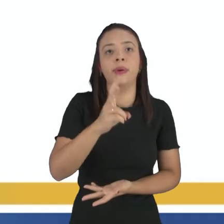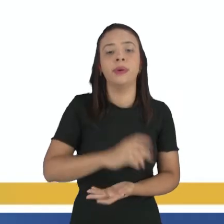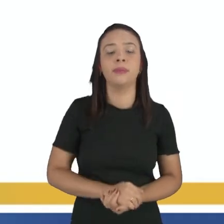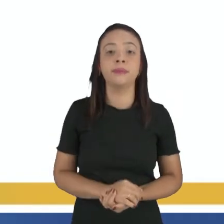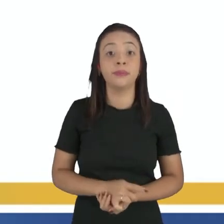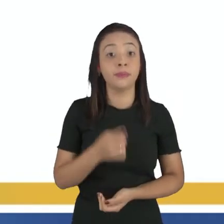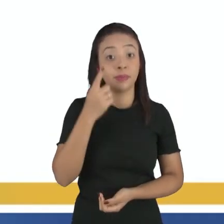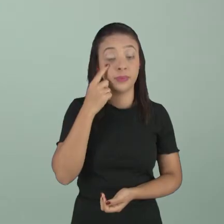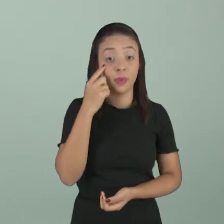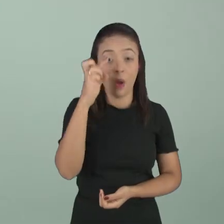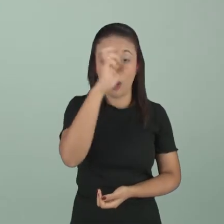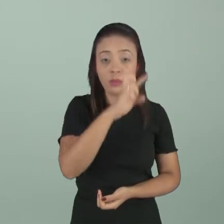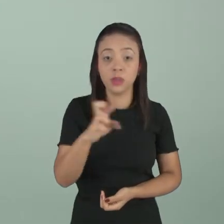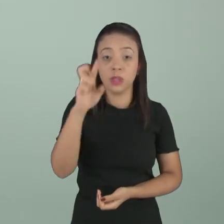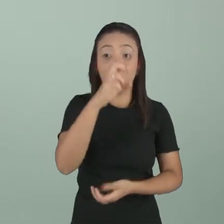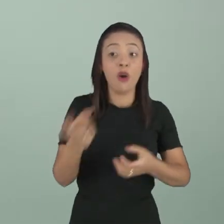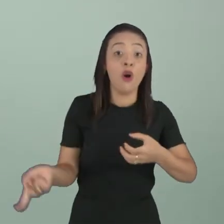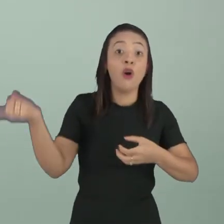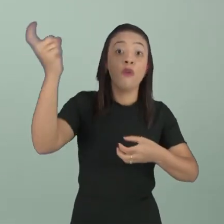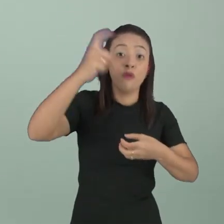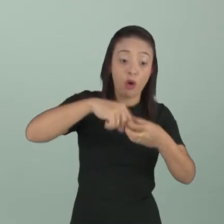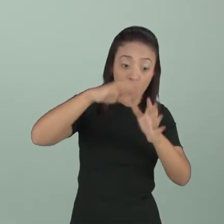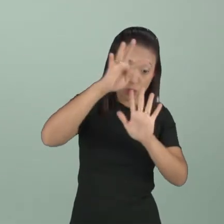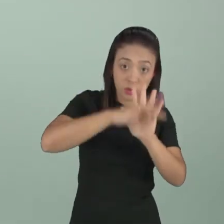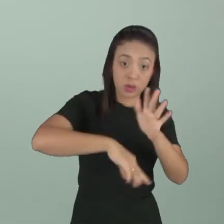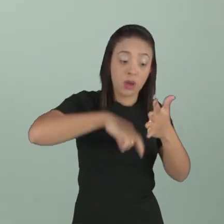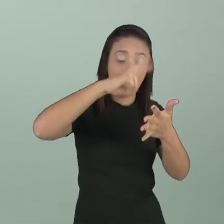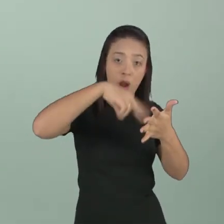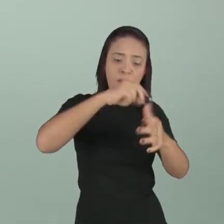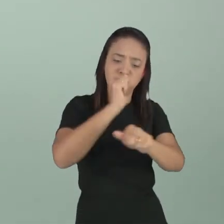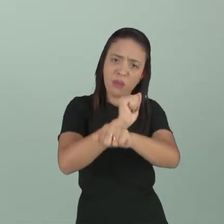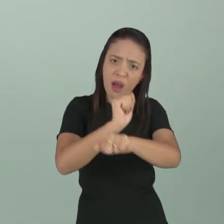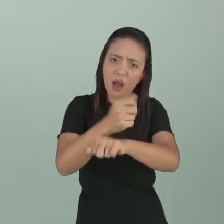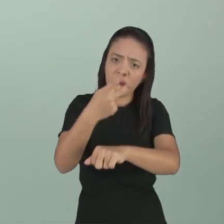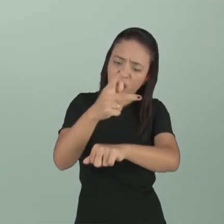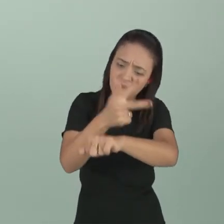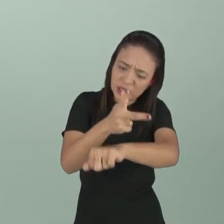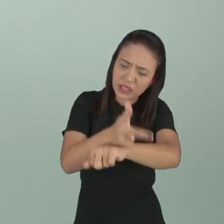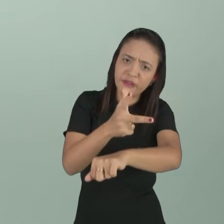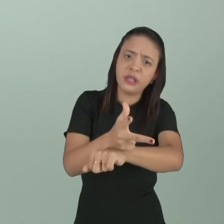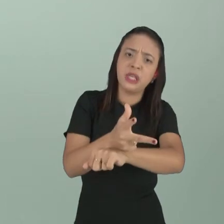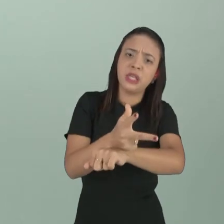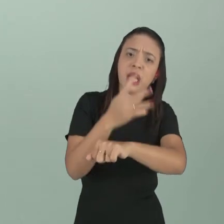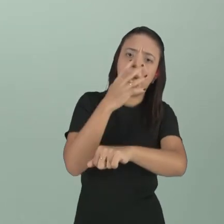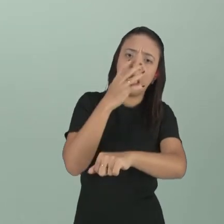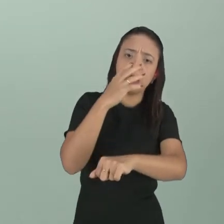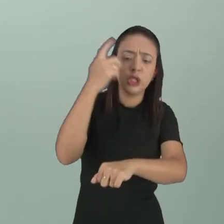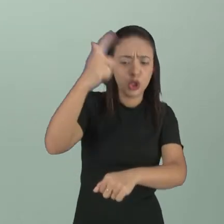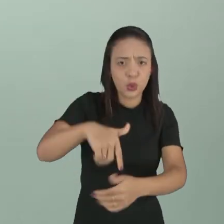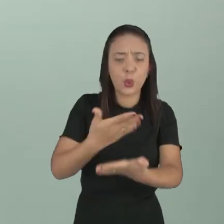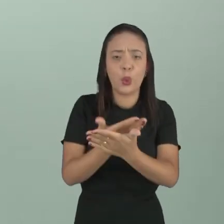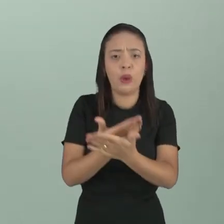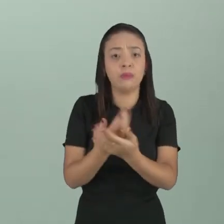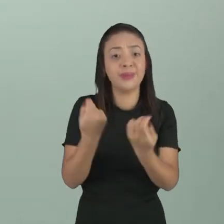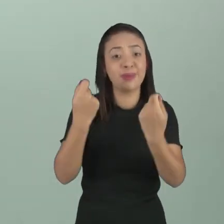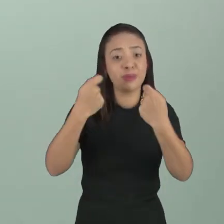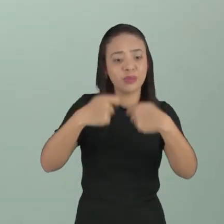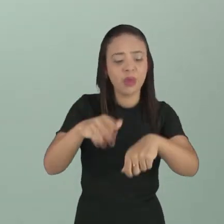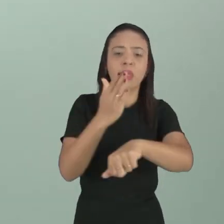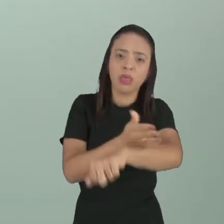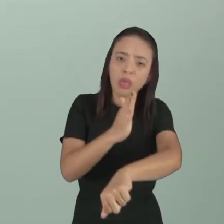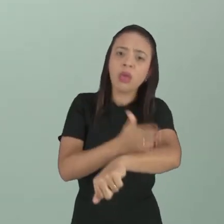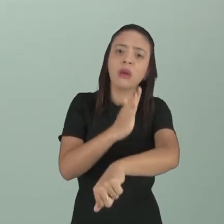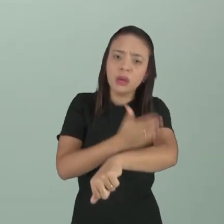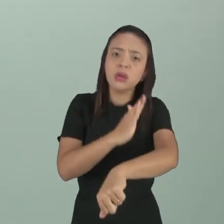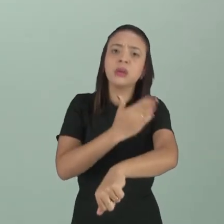Observe através da leitura volte na leitura do texto para o seu vídeo reveja as aulas para que você possa